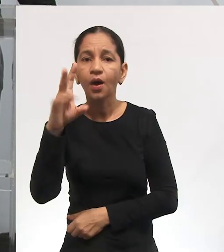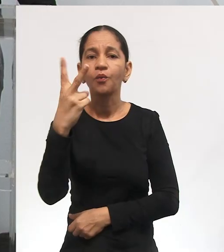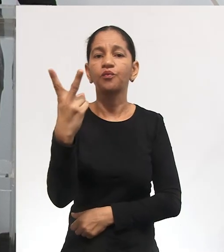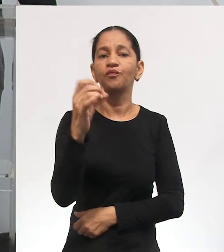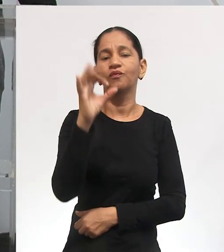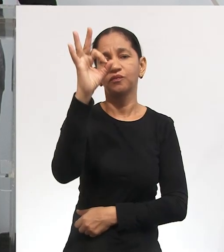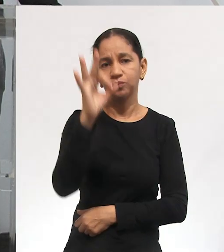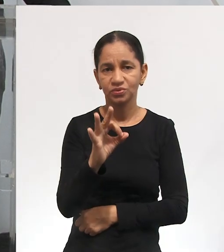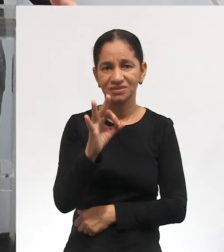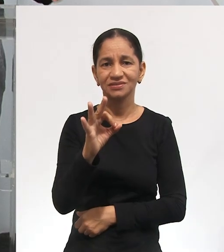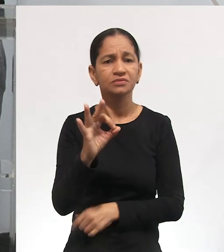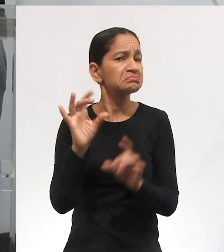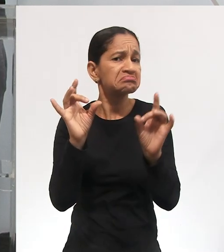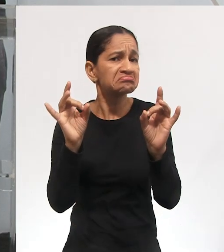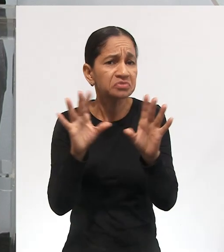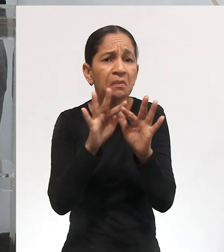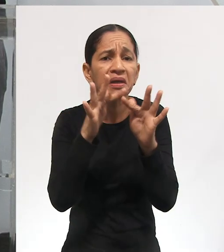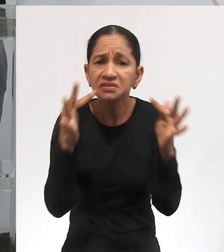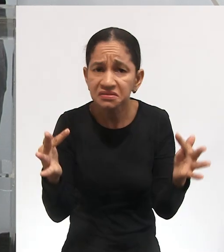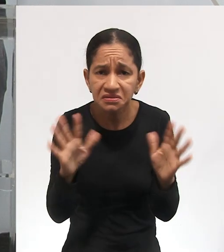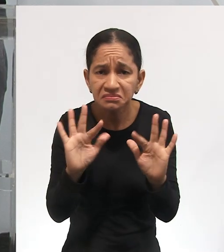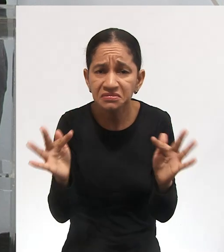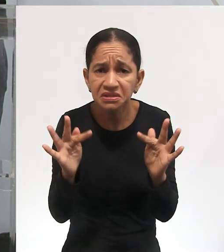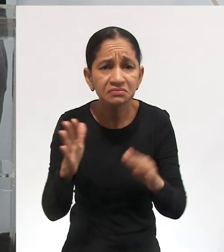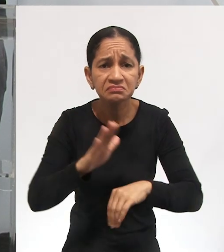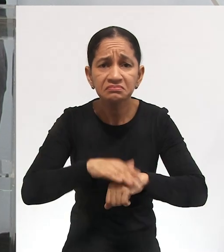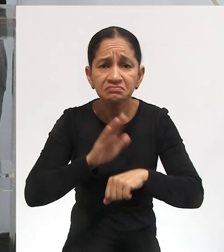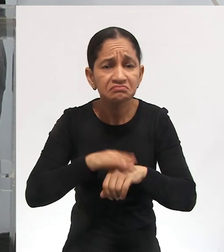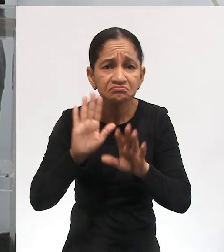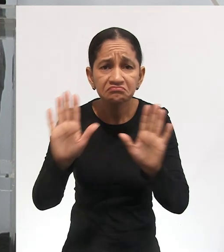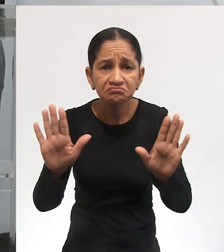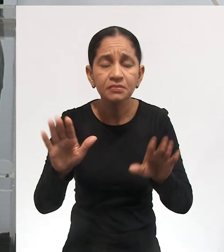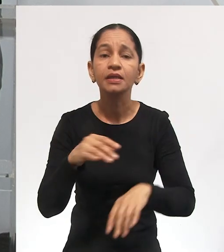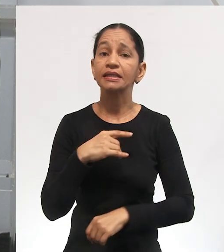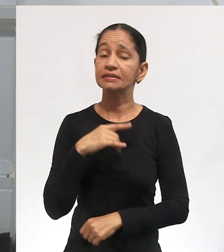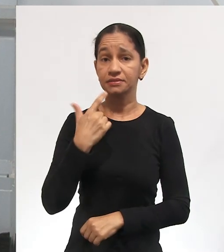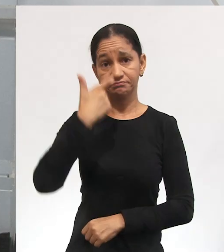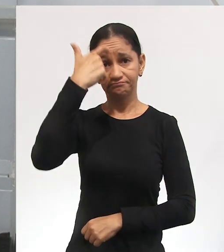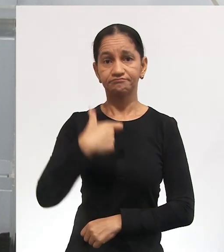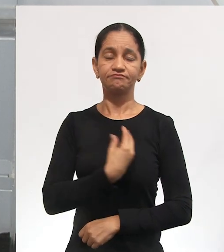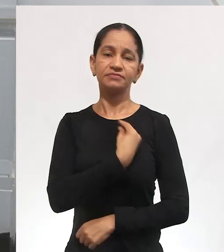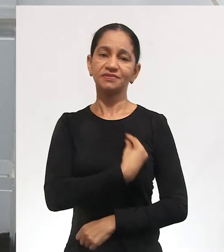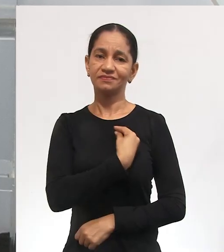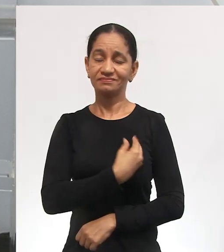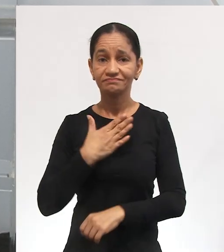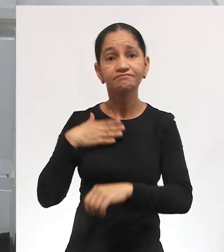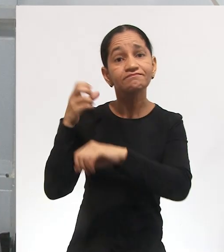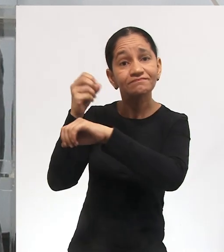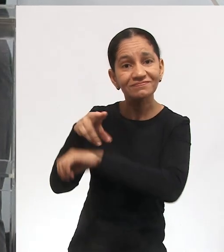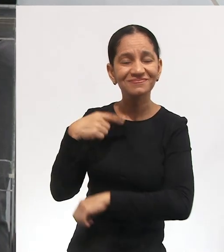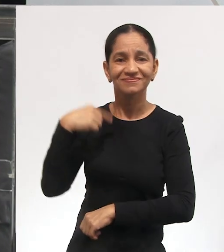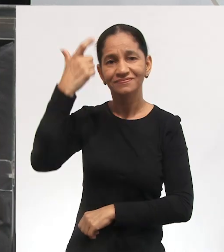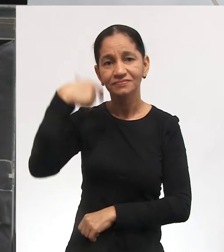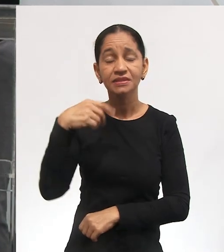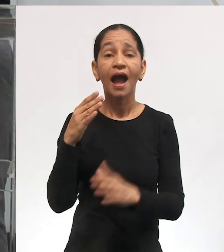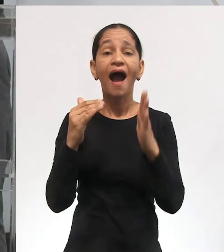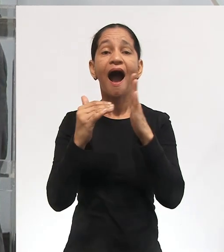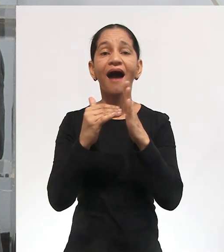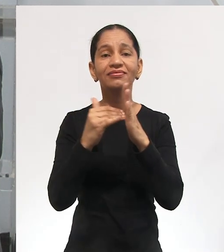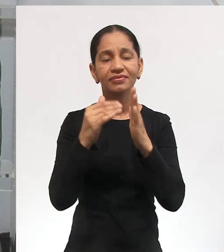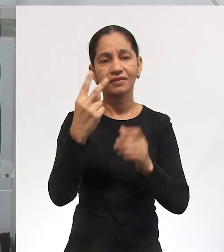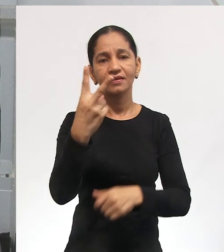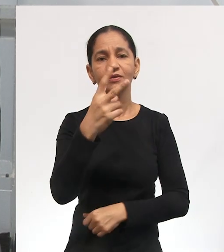do capital. A minha limitação, por exemplo, supondo que eu seja um desses sócios, é de até R$